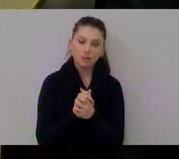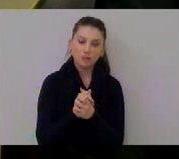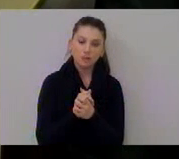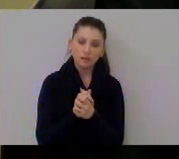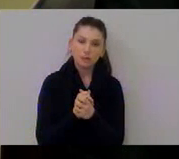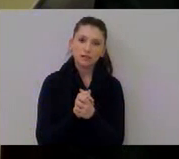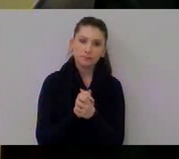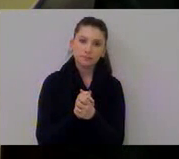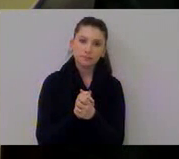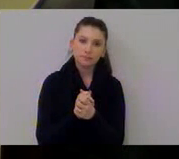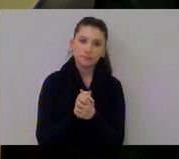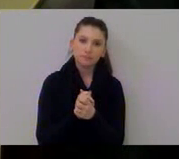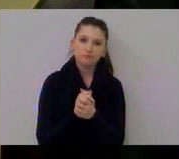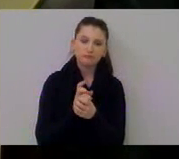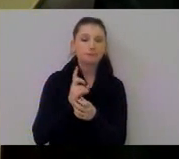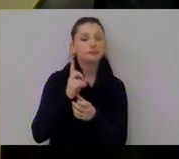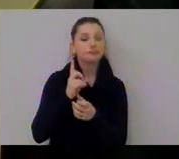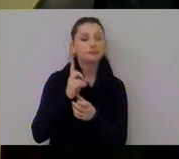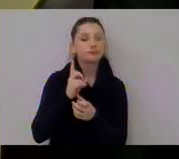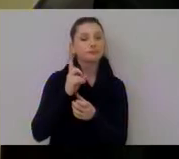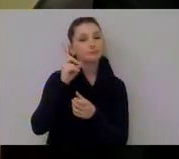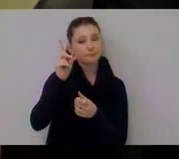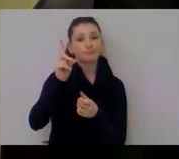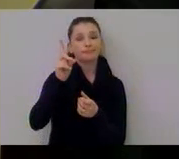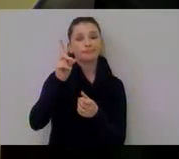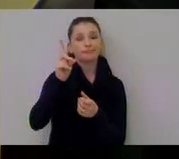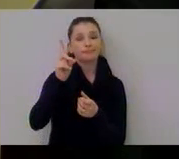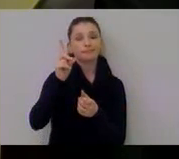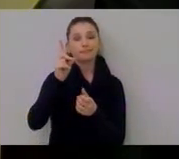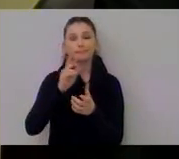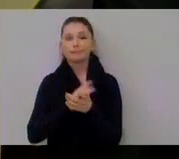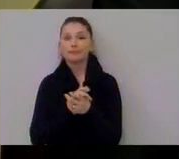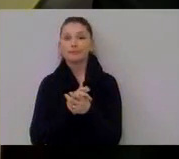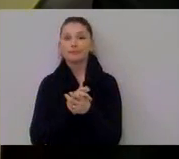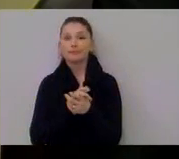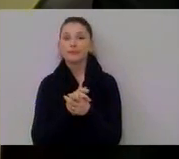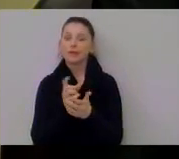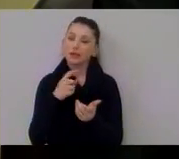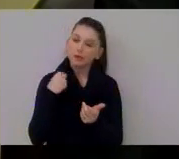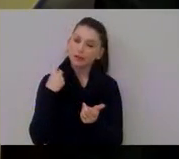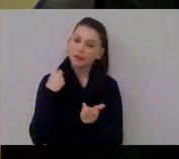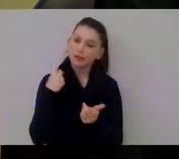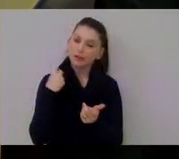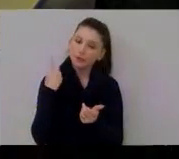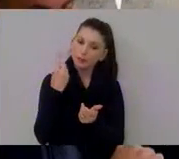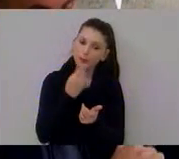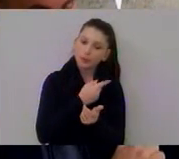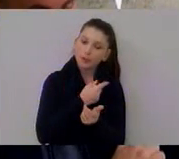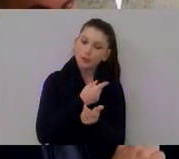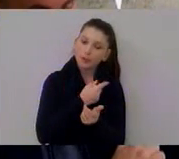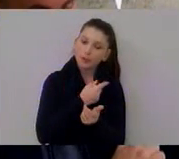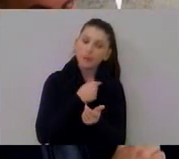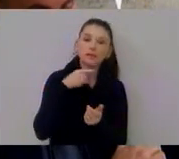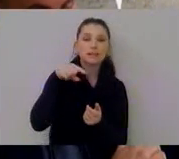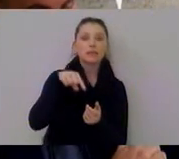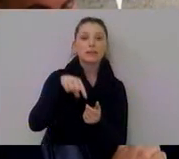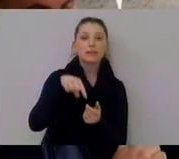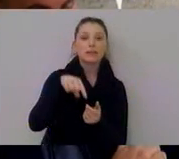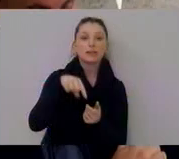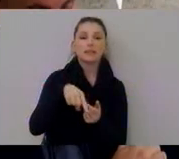Deus. E saibam, nós aqui não estamos